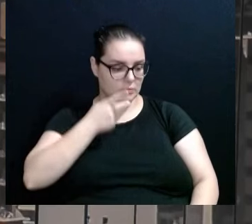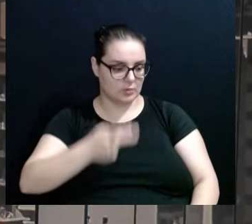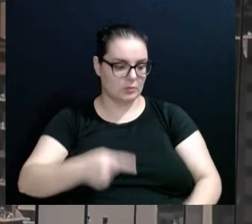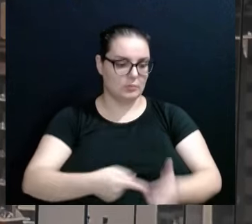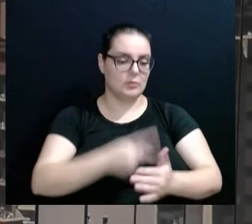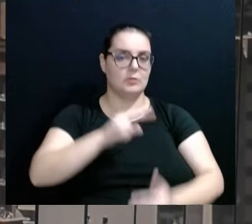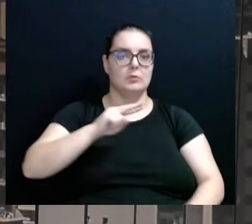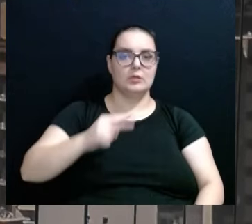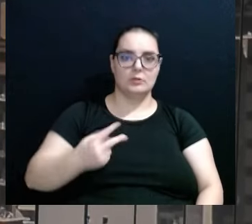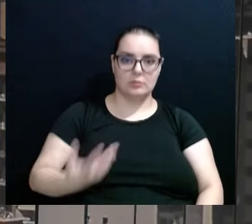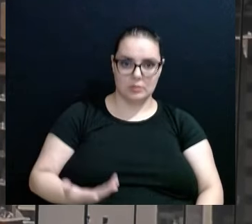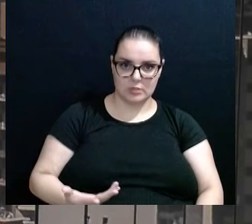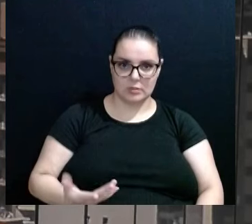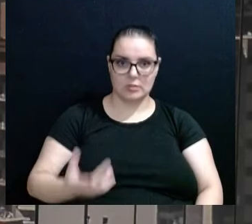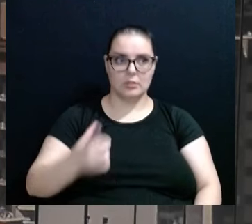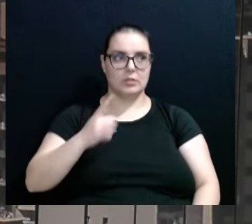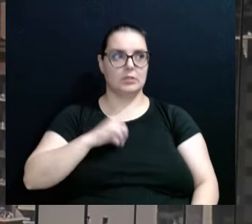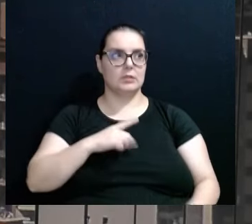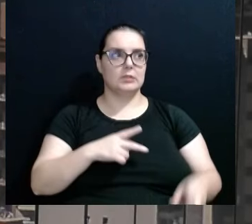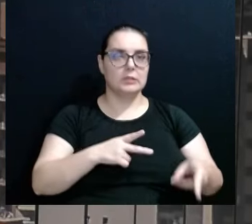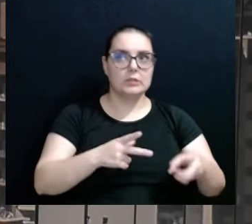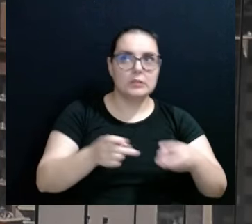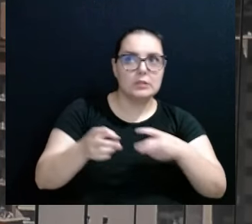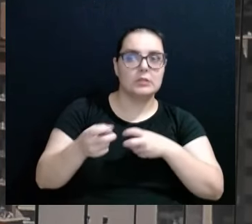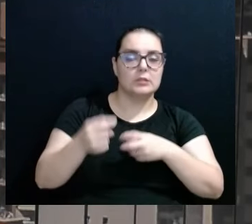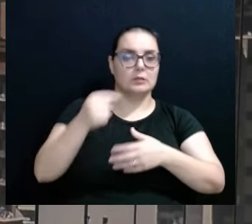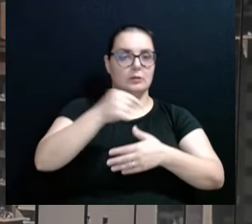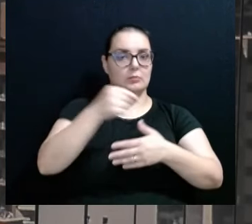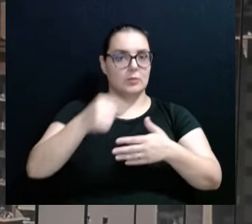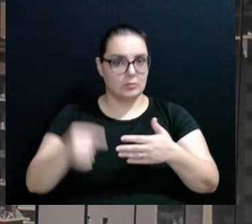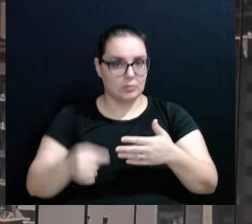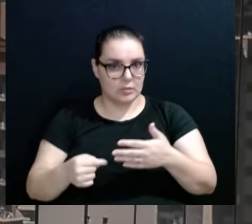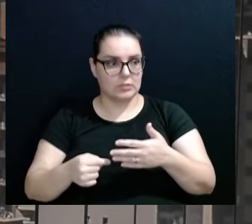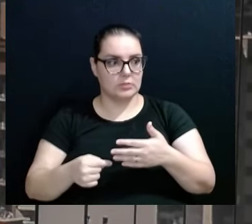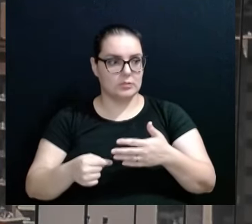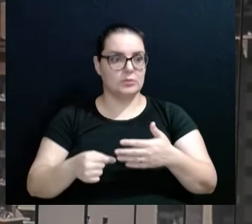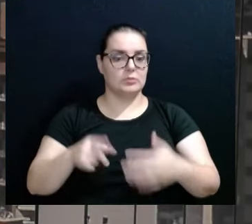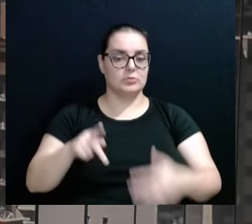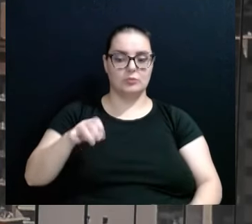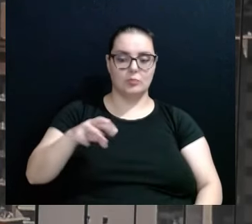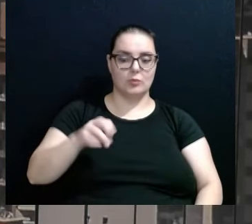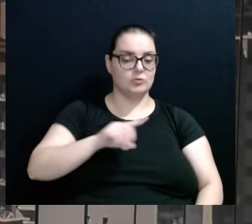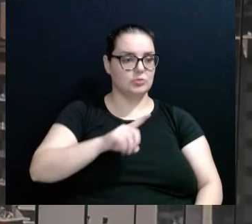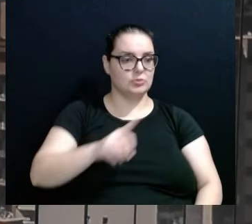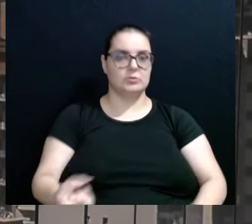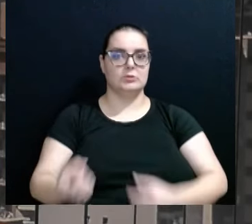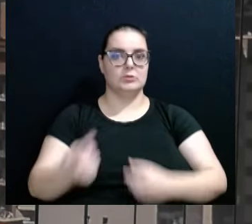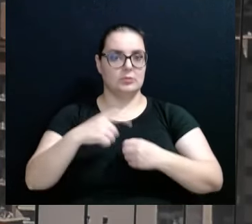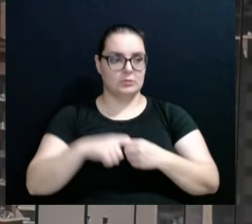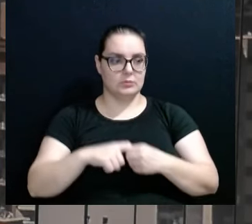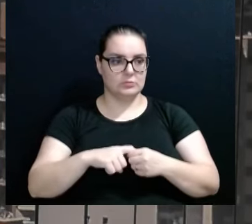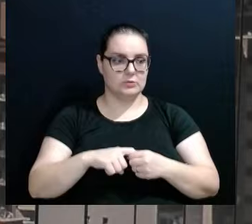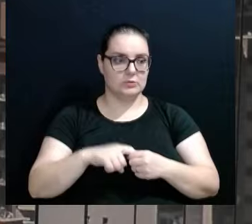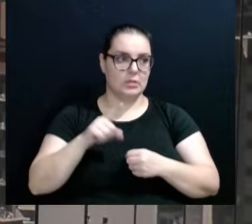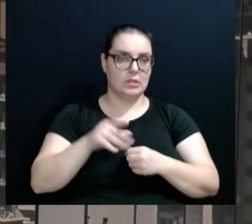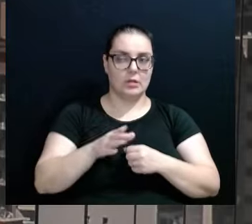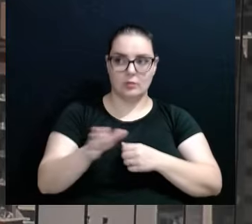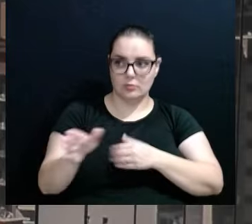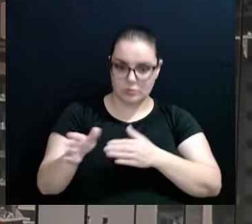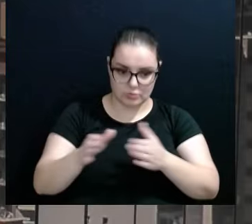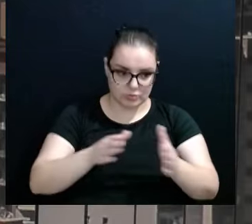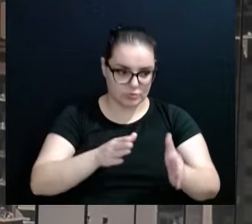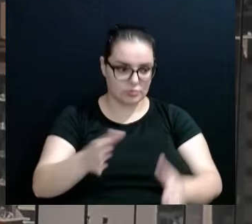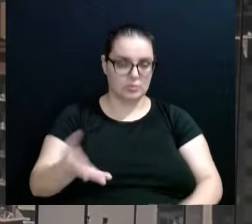o senhor fala que é a primeira vez que tem esse olhar para essas questões desses pontos de não retorno, isso é